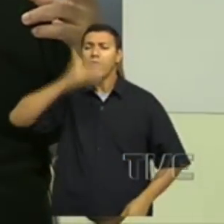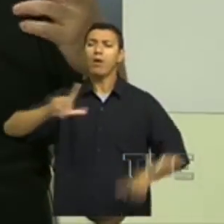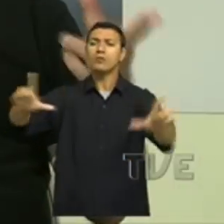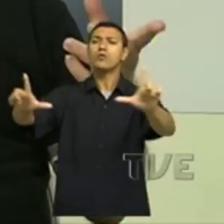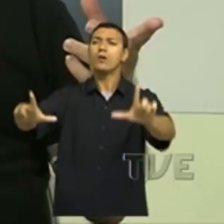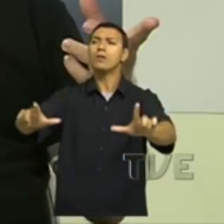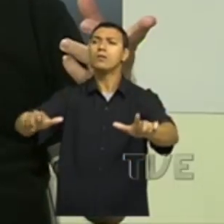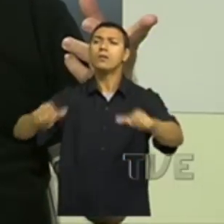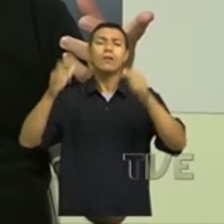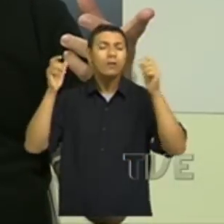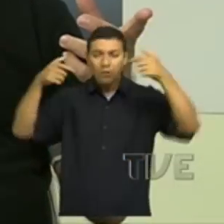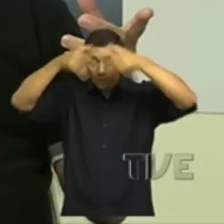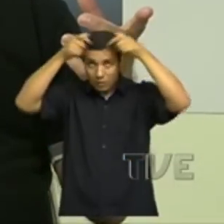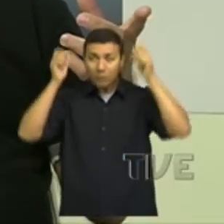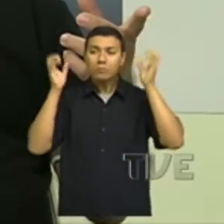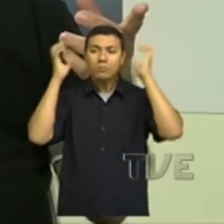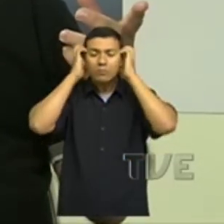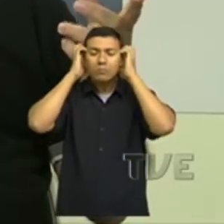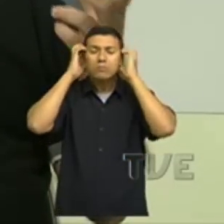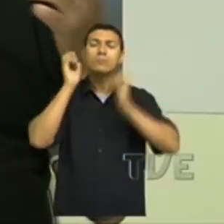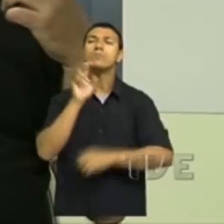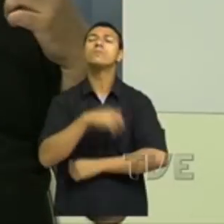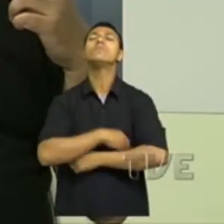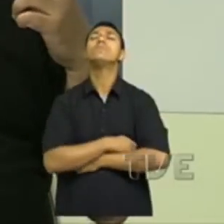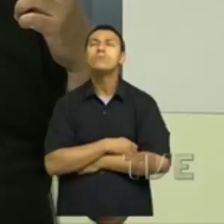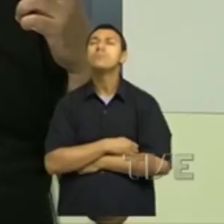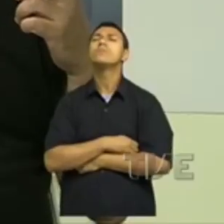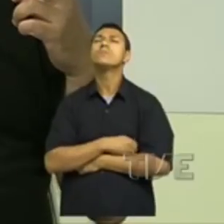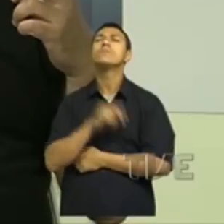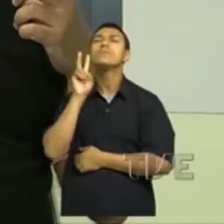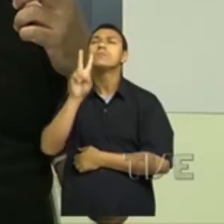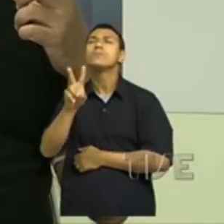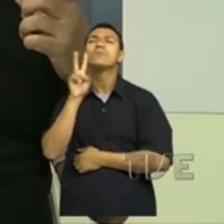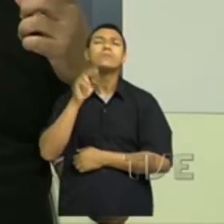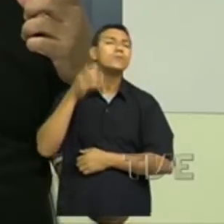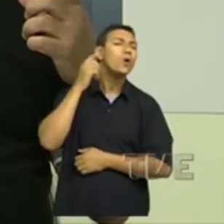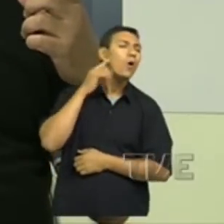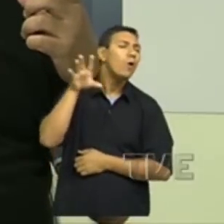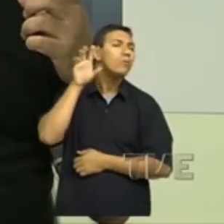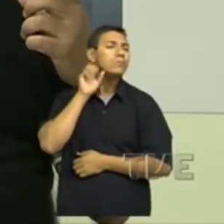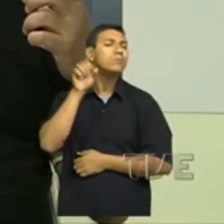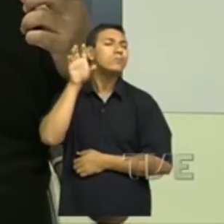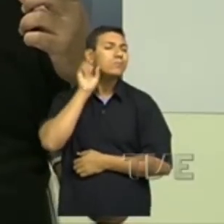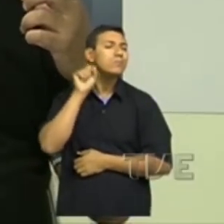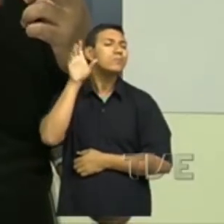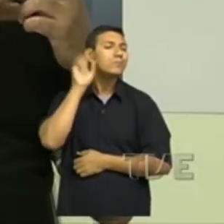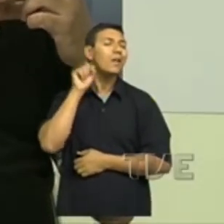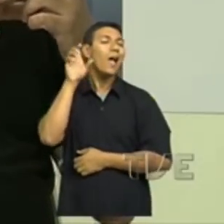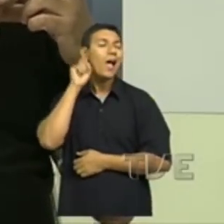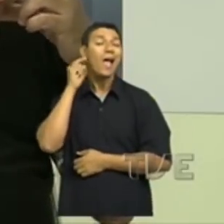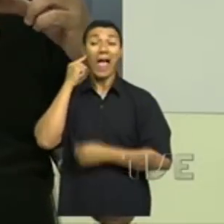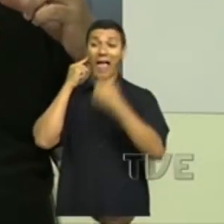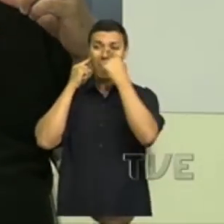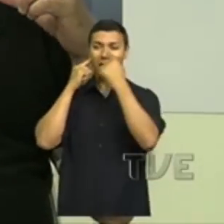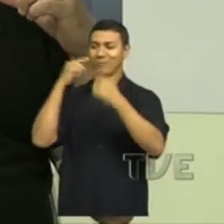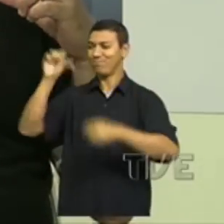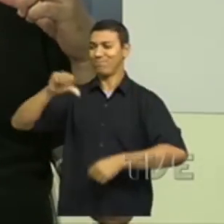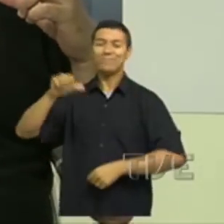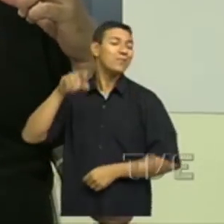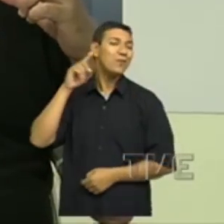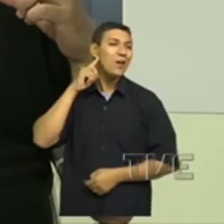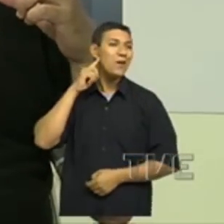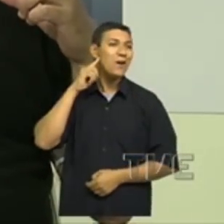com deficiência visual, não entende do filme só escutando, a audiodescrição traduz.